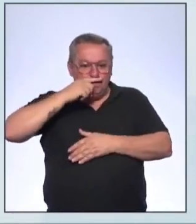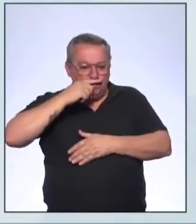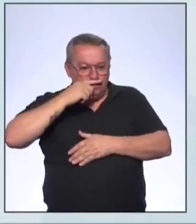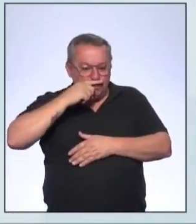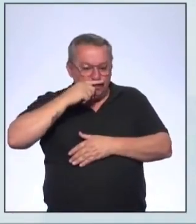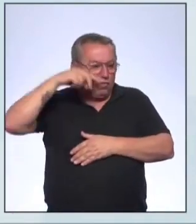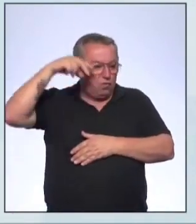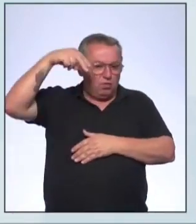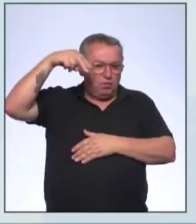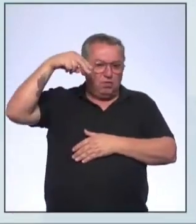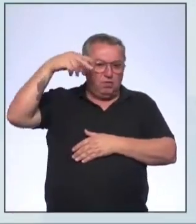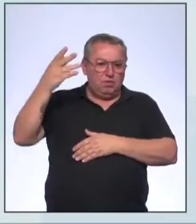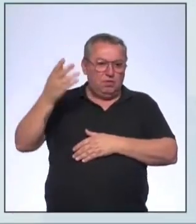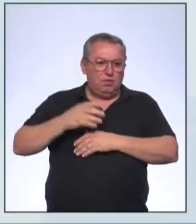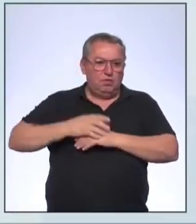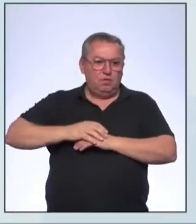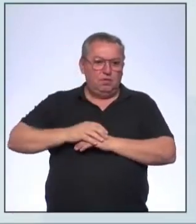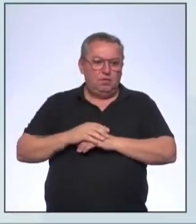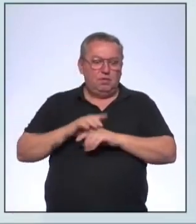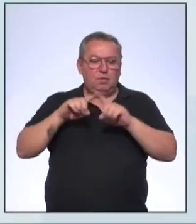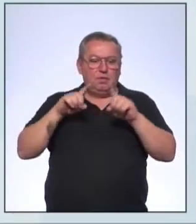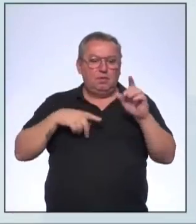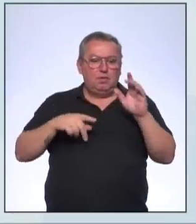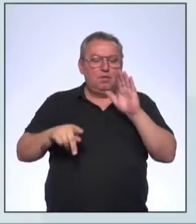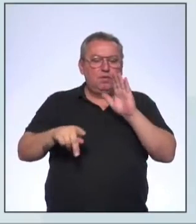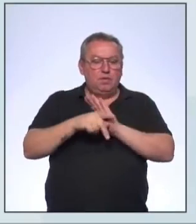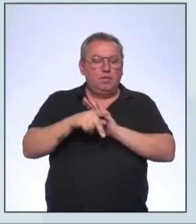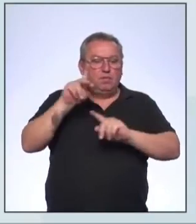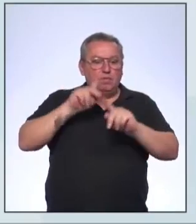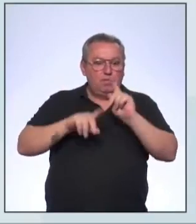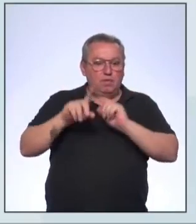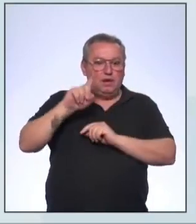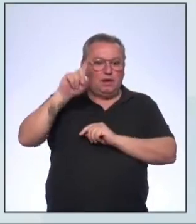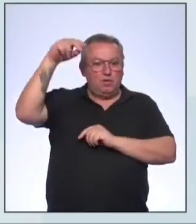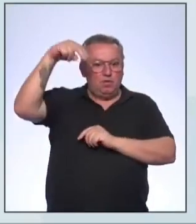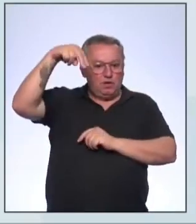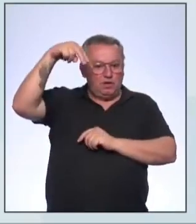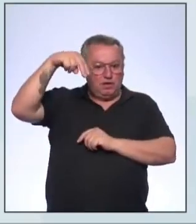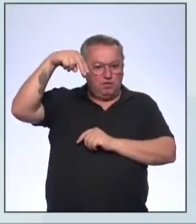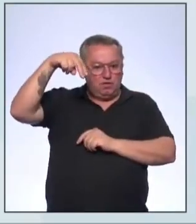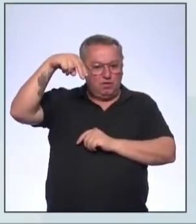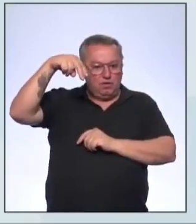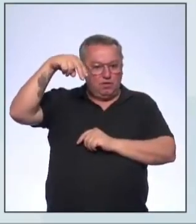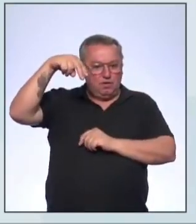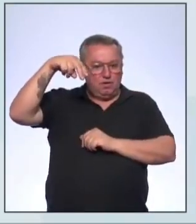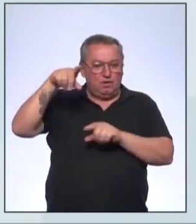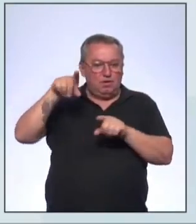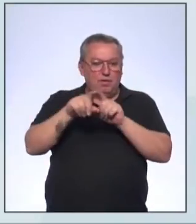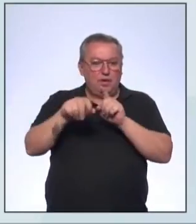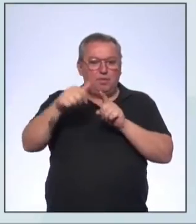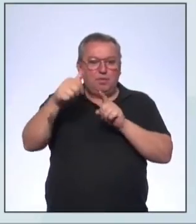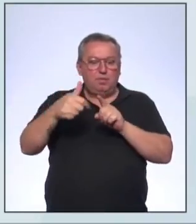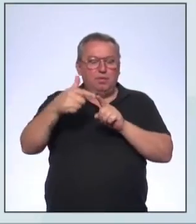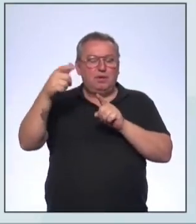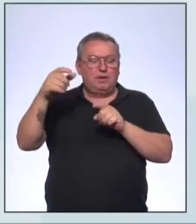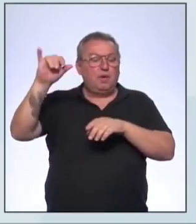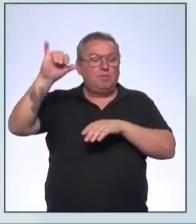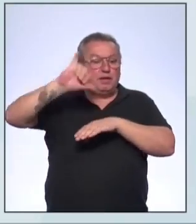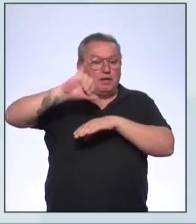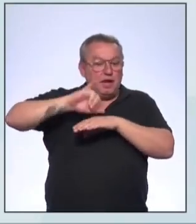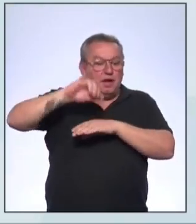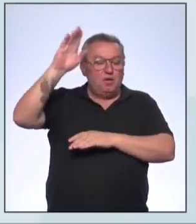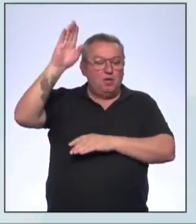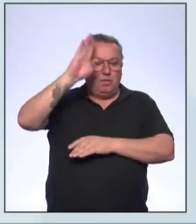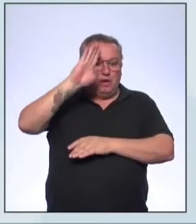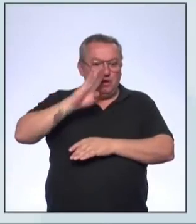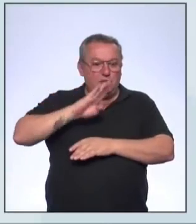região Nordeste. Tem que lembrar aí que os primeiros povoamentos foram na região aí do Nordeste, as primeiras capitais do Brasil,